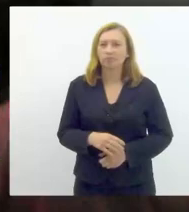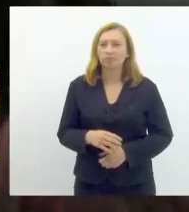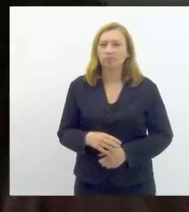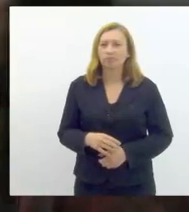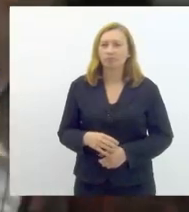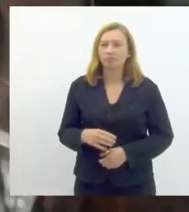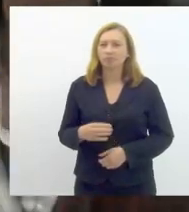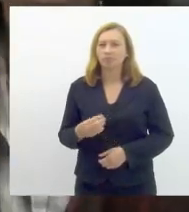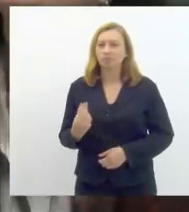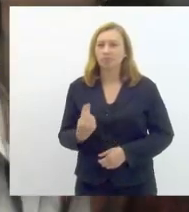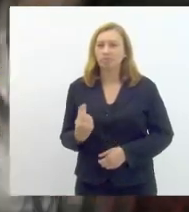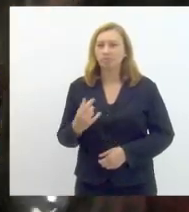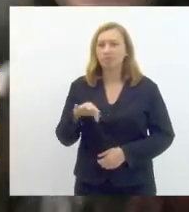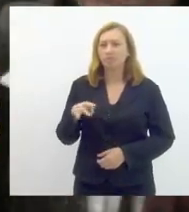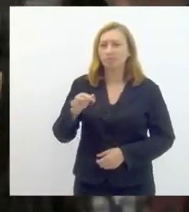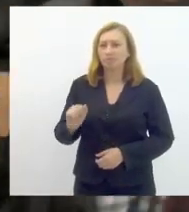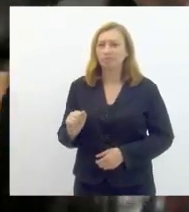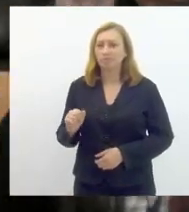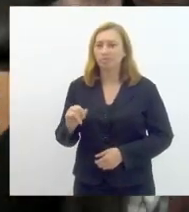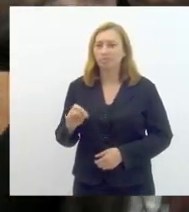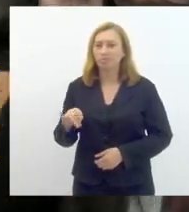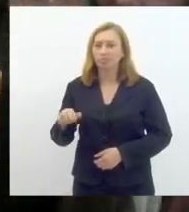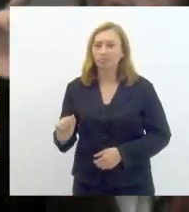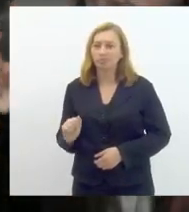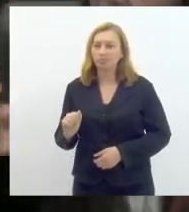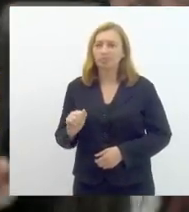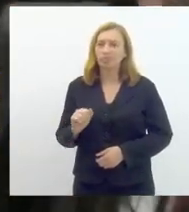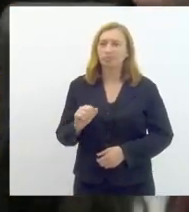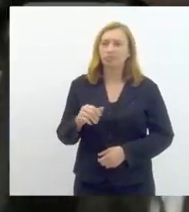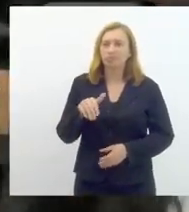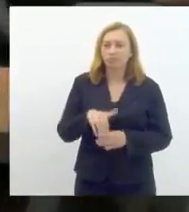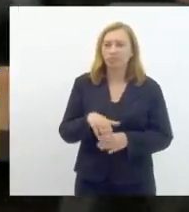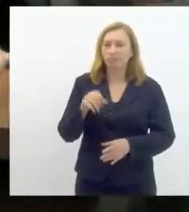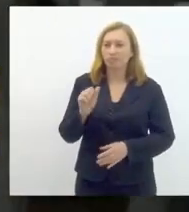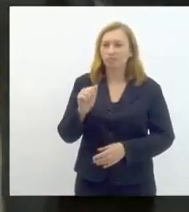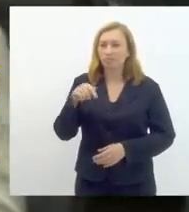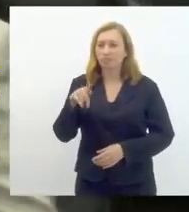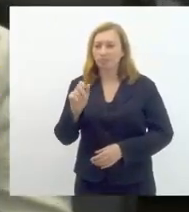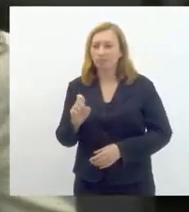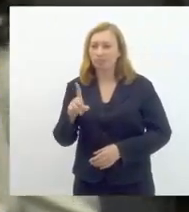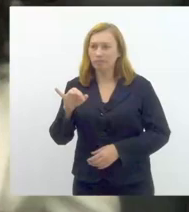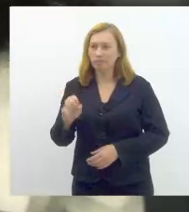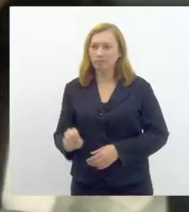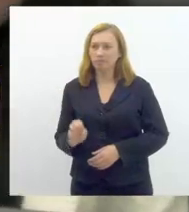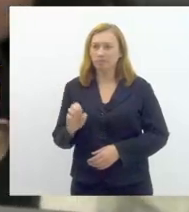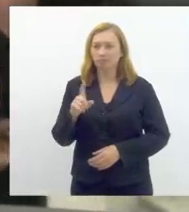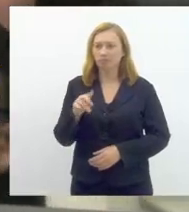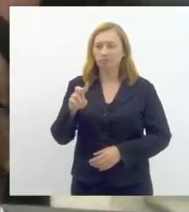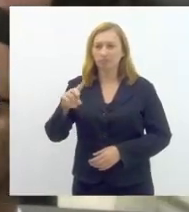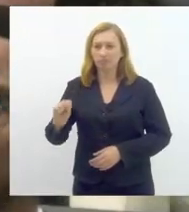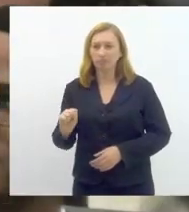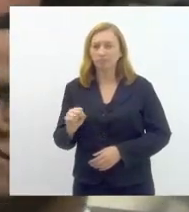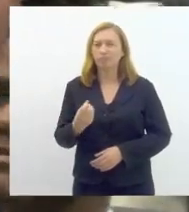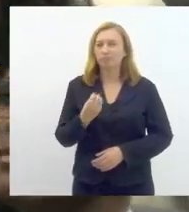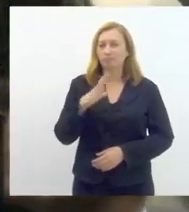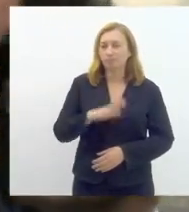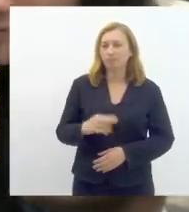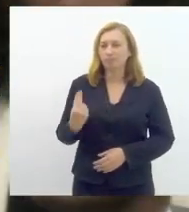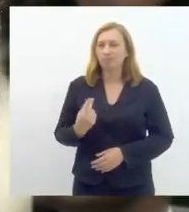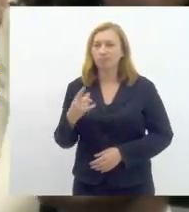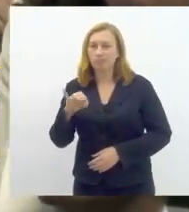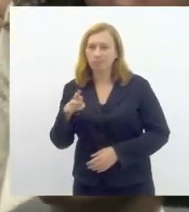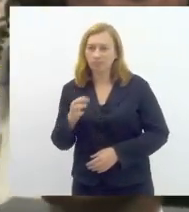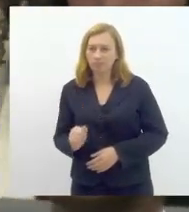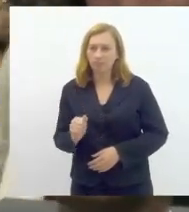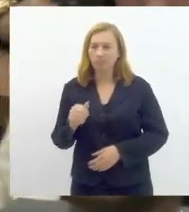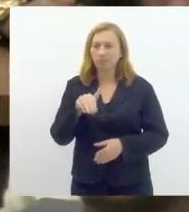Boa tarde, meu nome é Maria Eduarda e eu voto em Aline de Valença. Boa tarde, meu nome é Caroline e eu